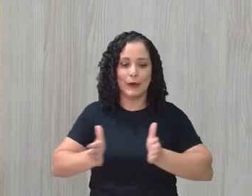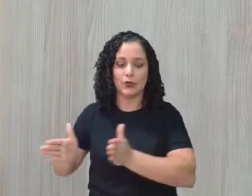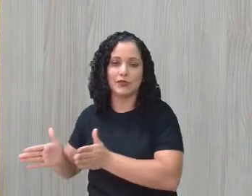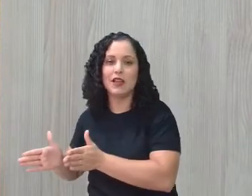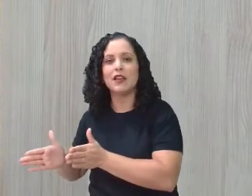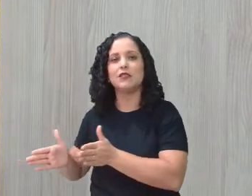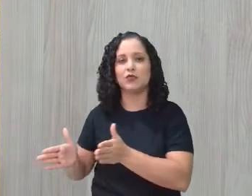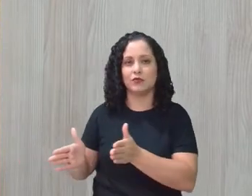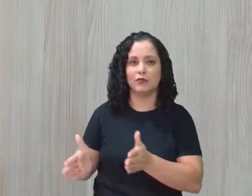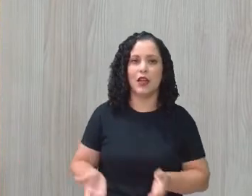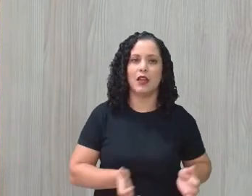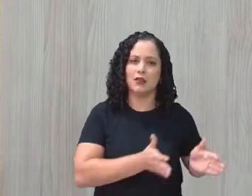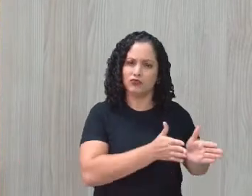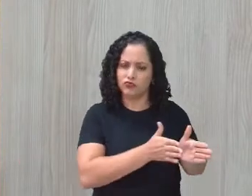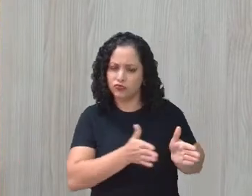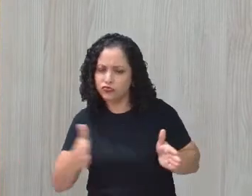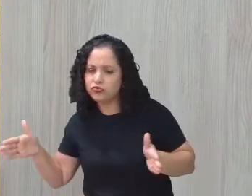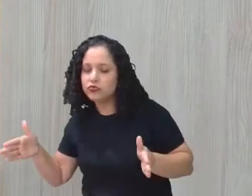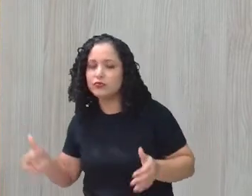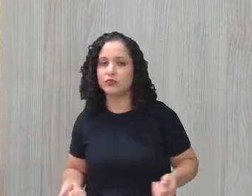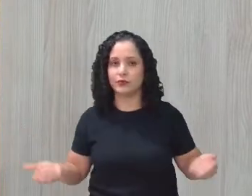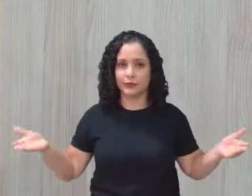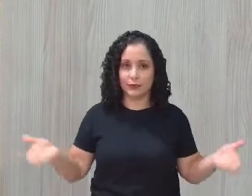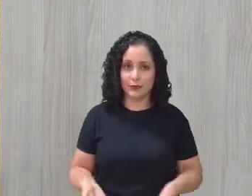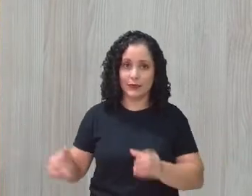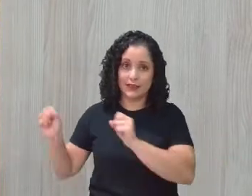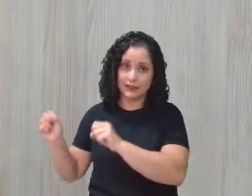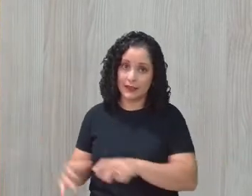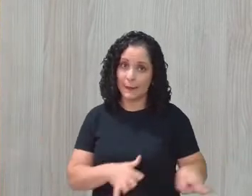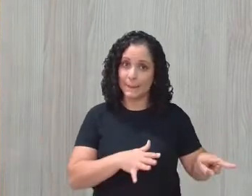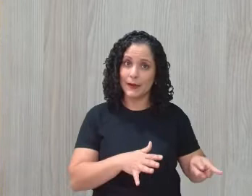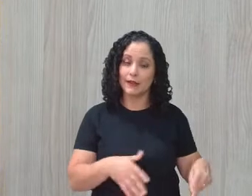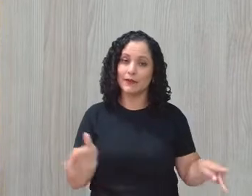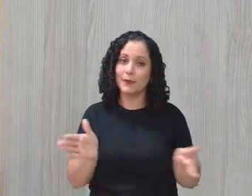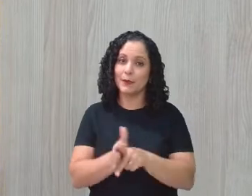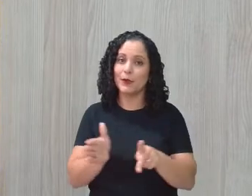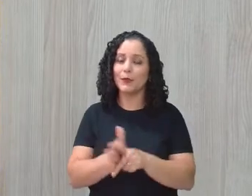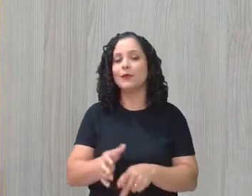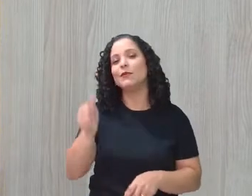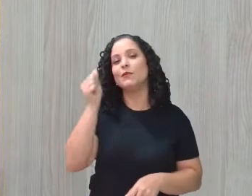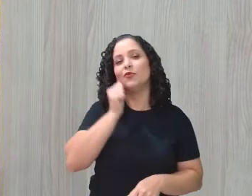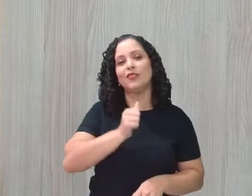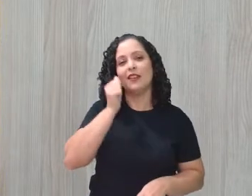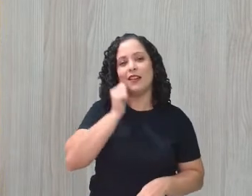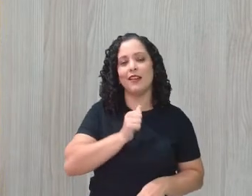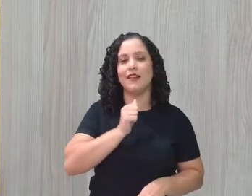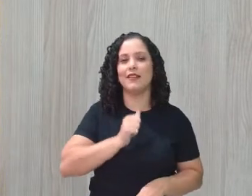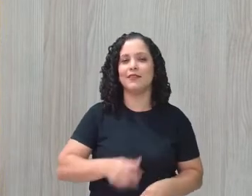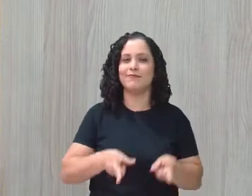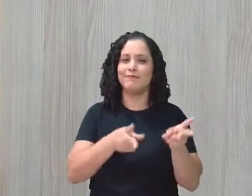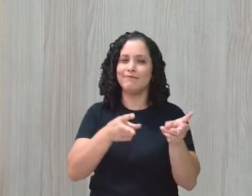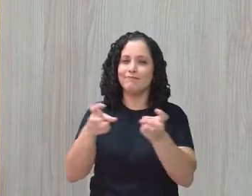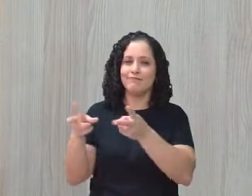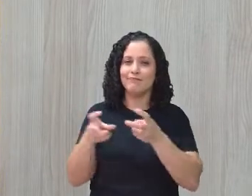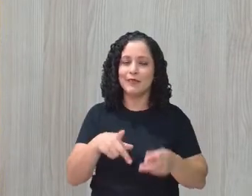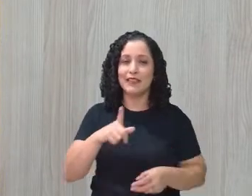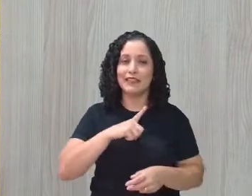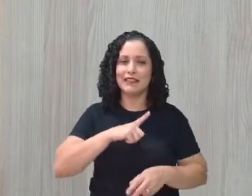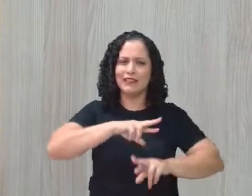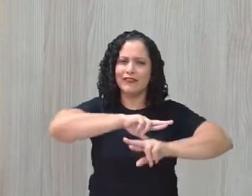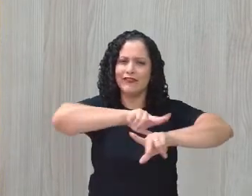humanidade. Estamos aí, professor, até na semana, no Dia Internacional da Mulher, né? A gente repara aí também que ainda há